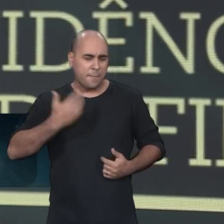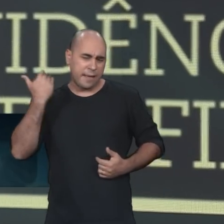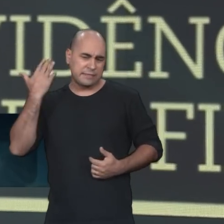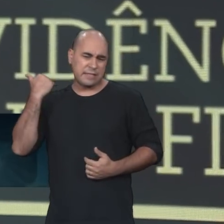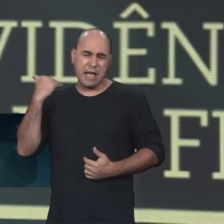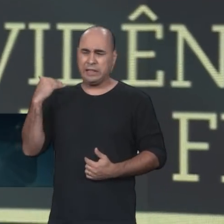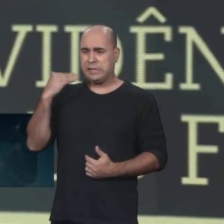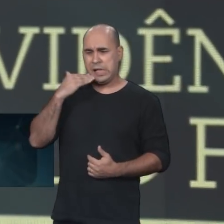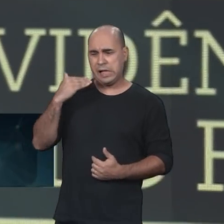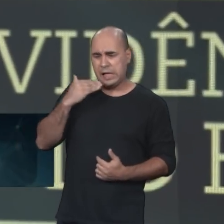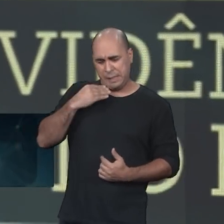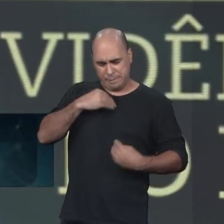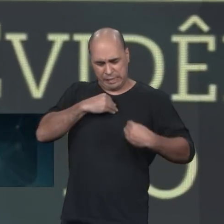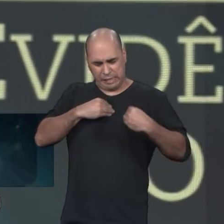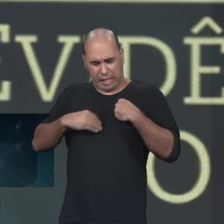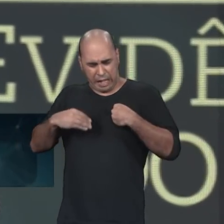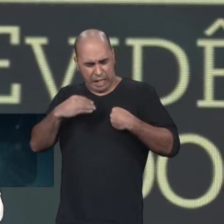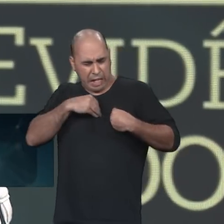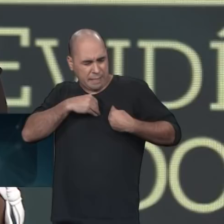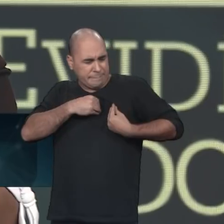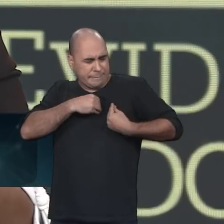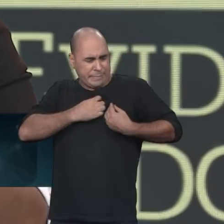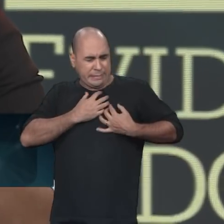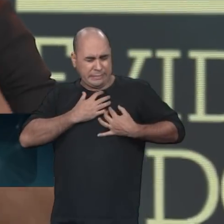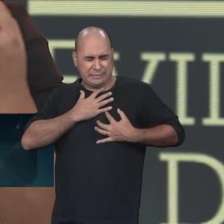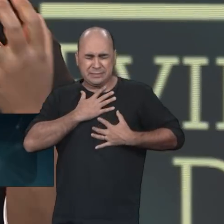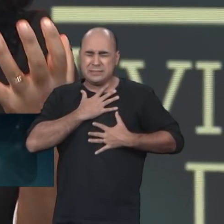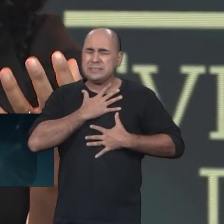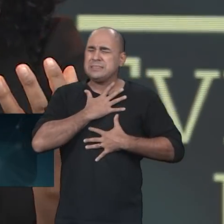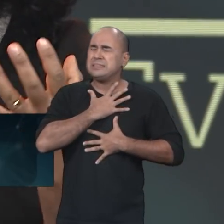passado, seu poder vai